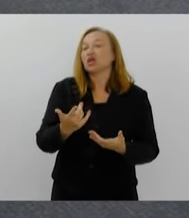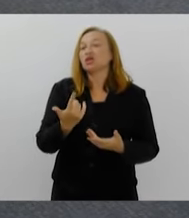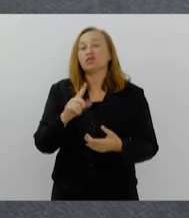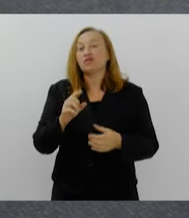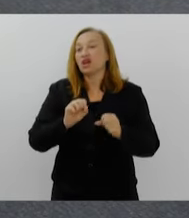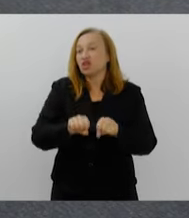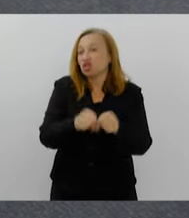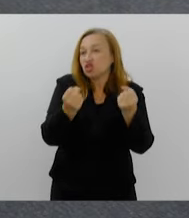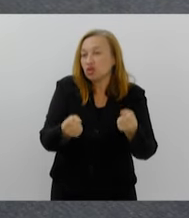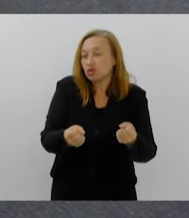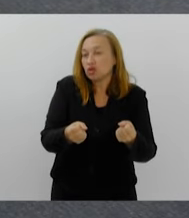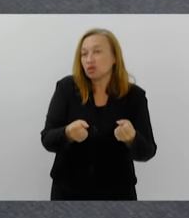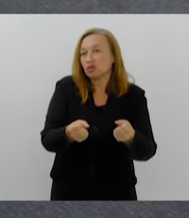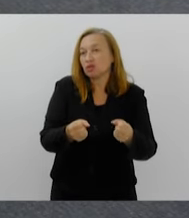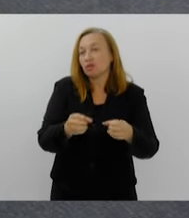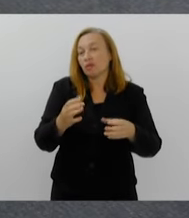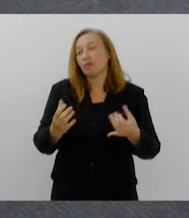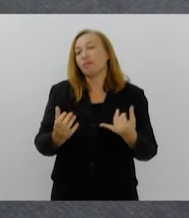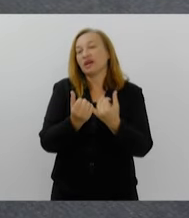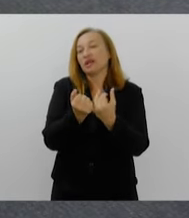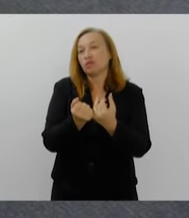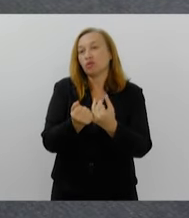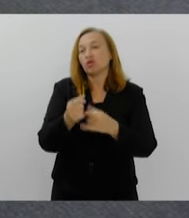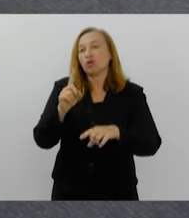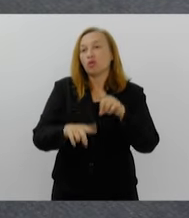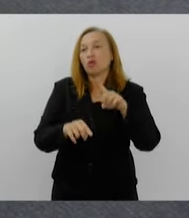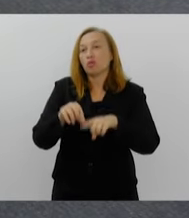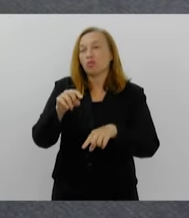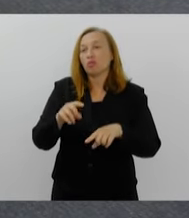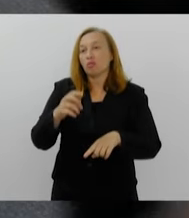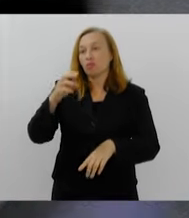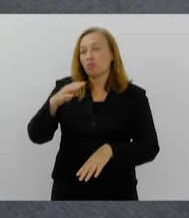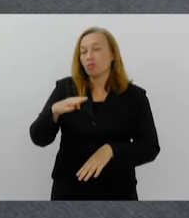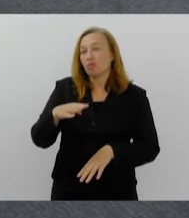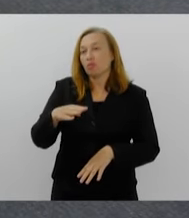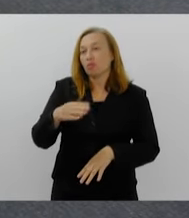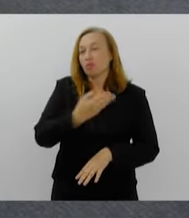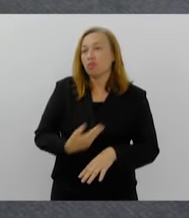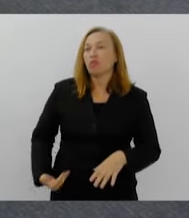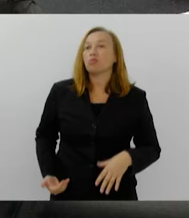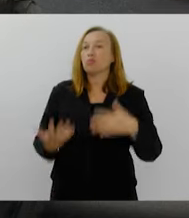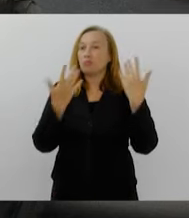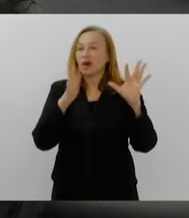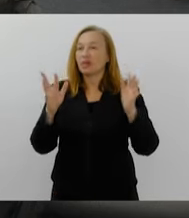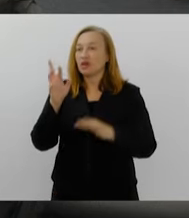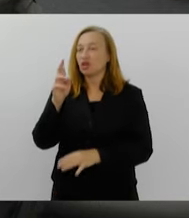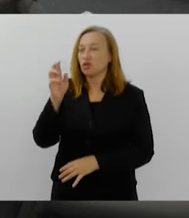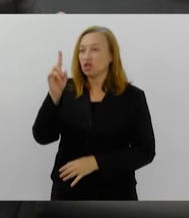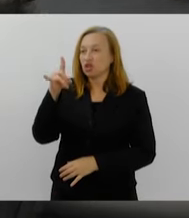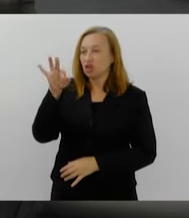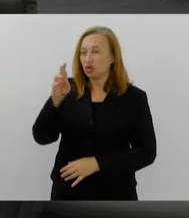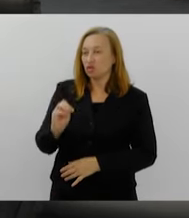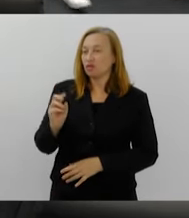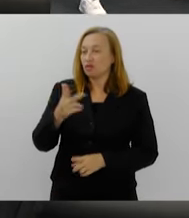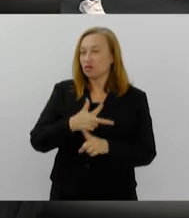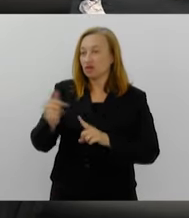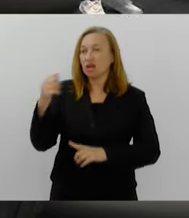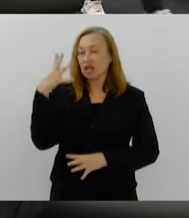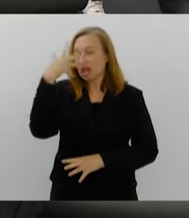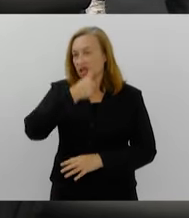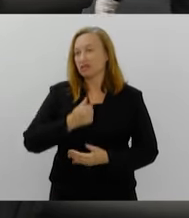e respeita o resultado, nunca passa vergonha. Parabéns, Rodrigo. Nossa vitória foi linda. Pela ordem, senhor